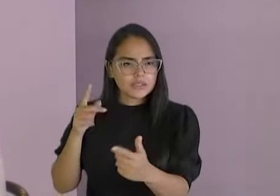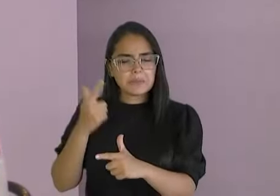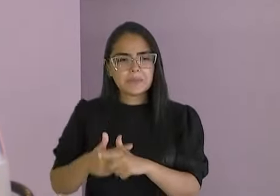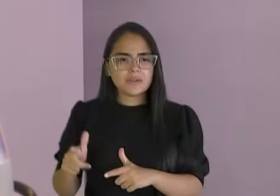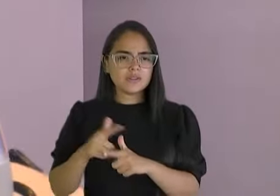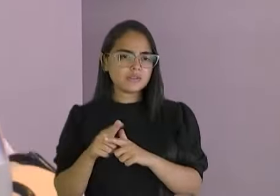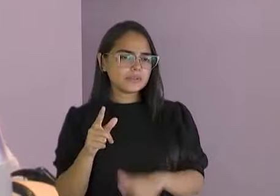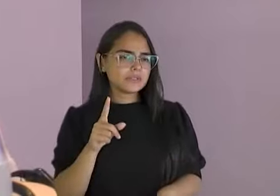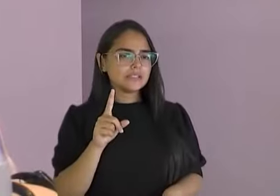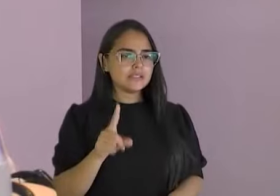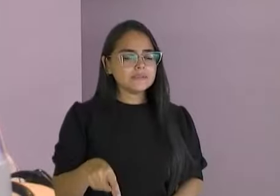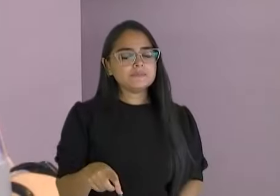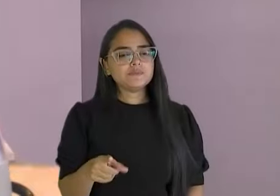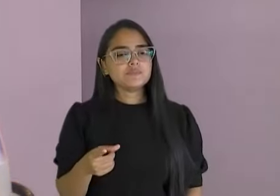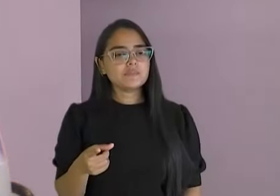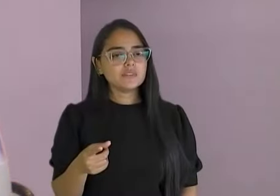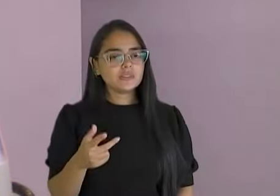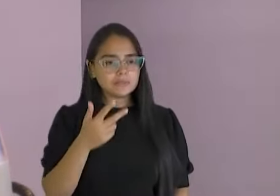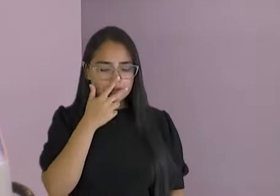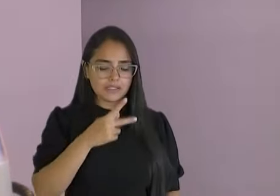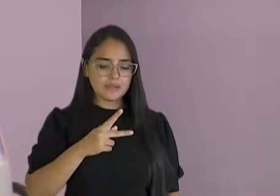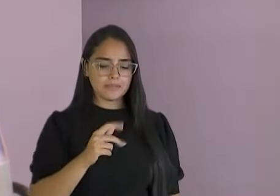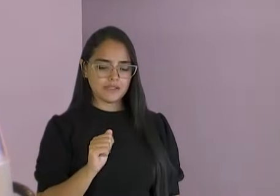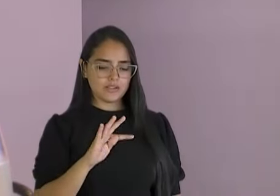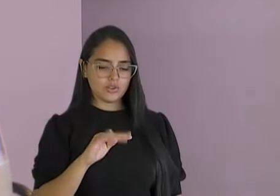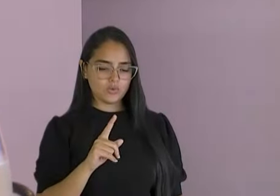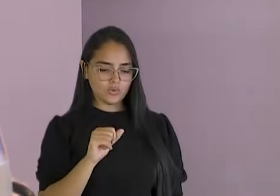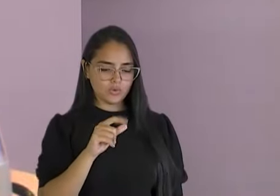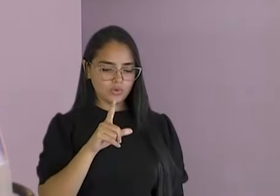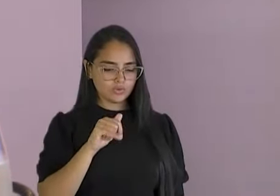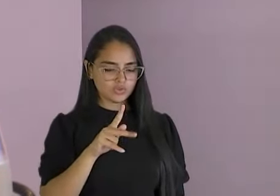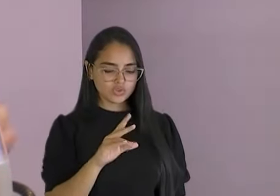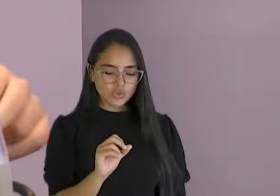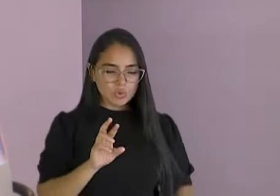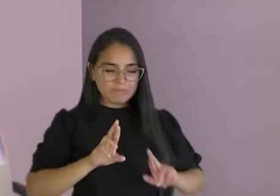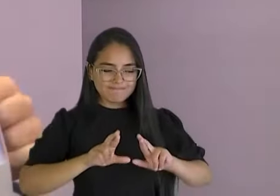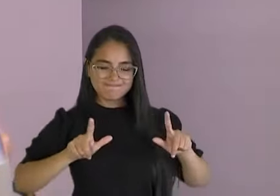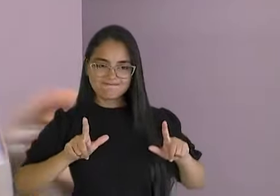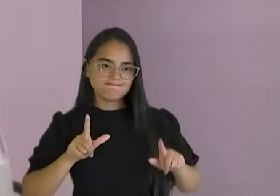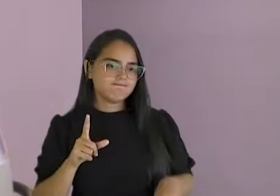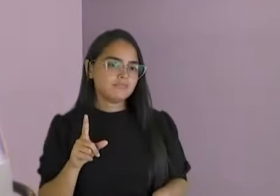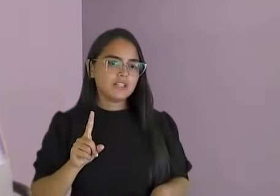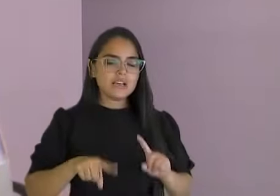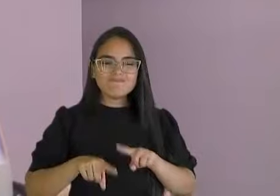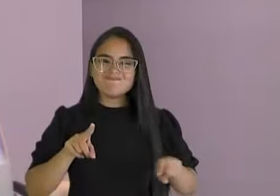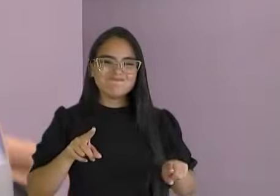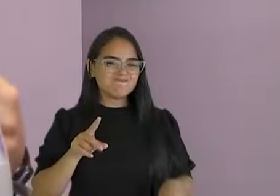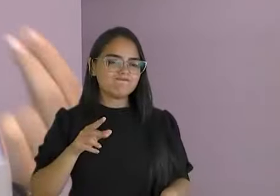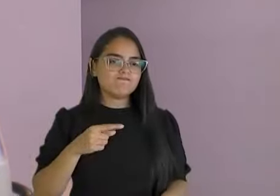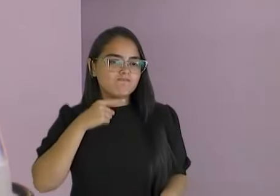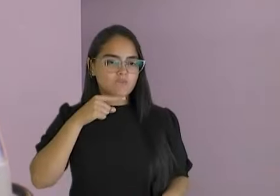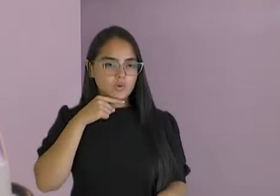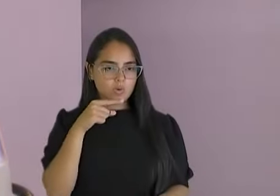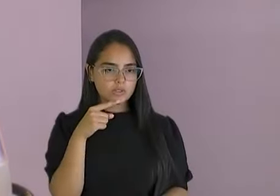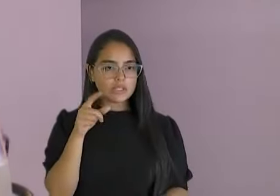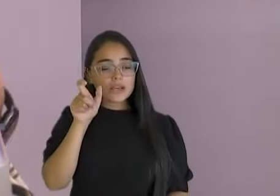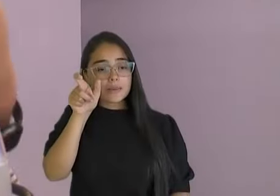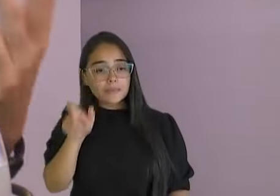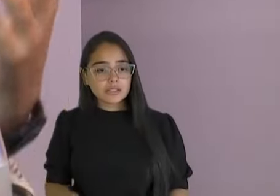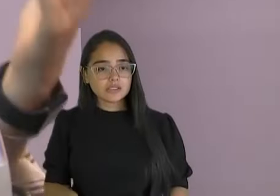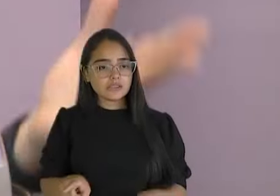problema e o jogador patológico. Então, às vezes, fazer essa diferença, ela é um limiar muito tênue. Né, para as pessoas mesmo,